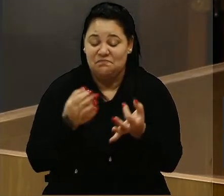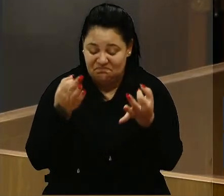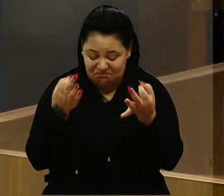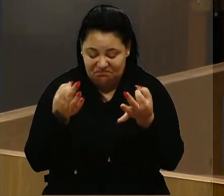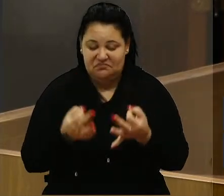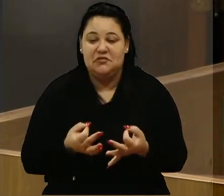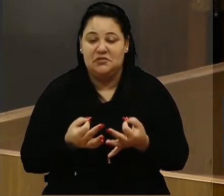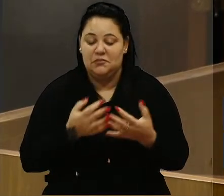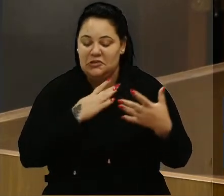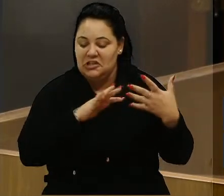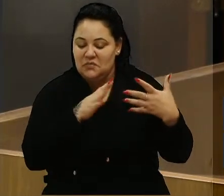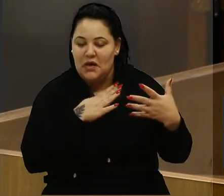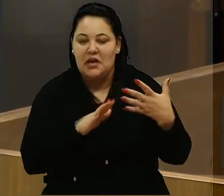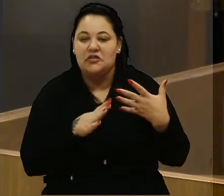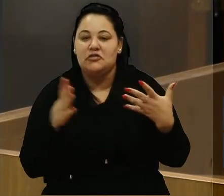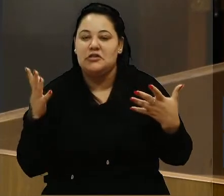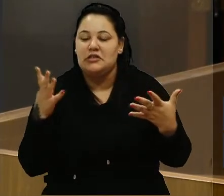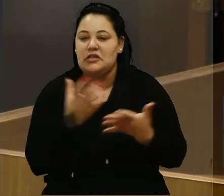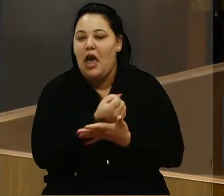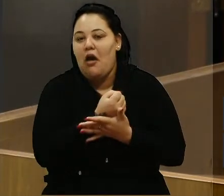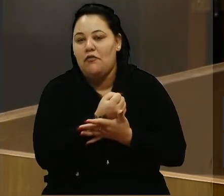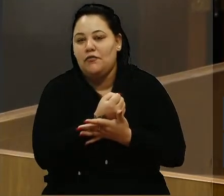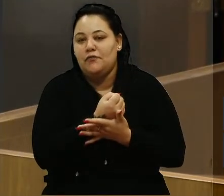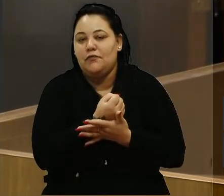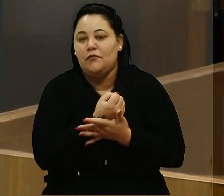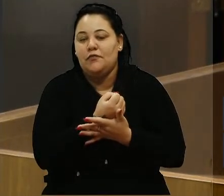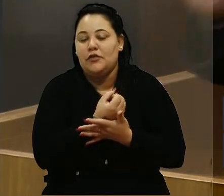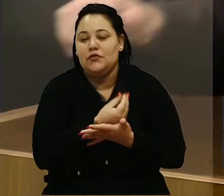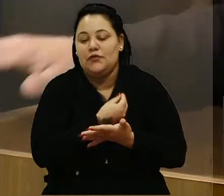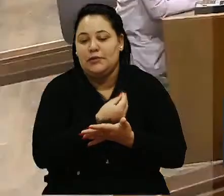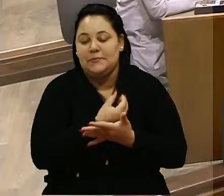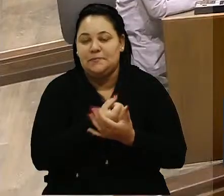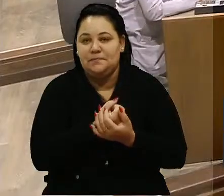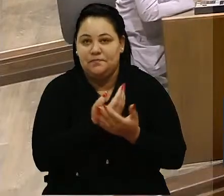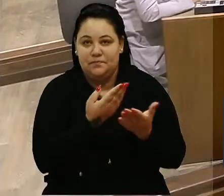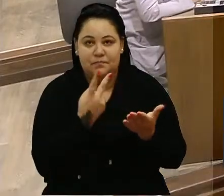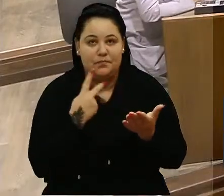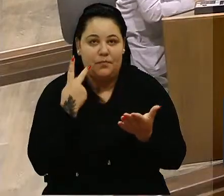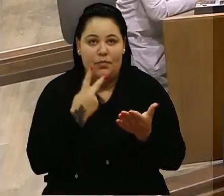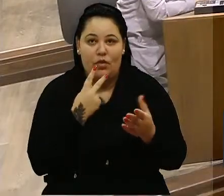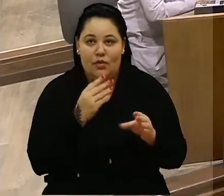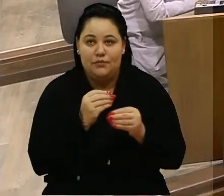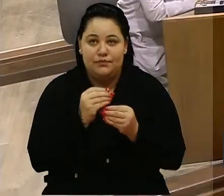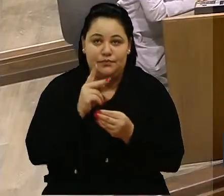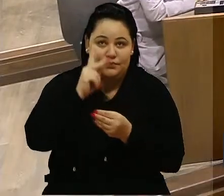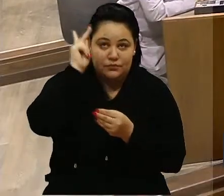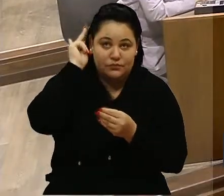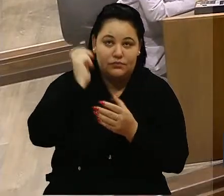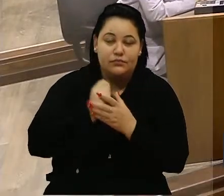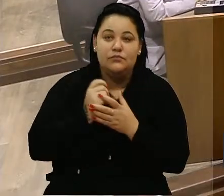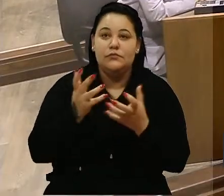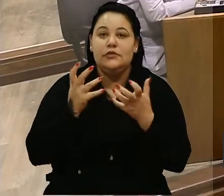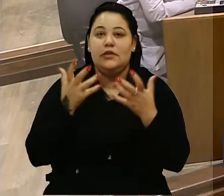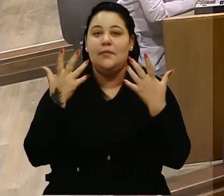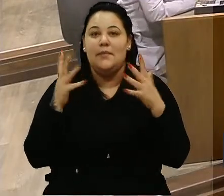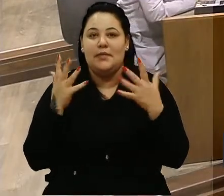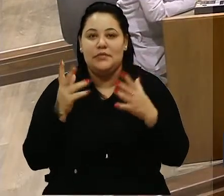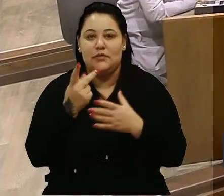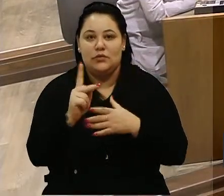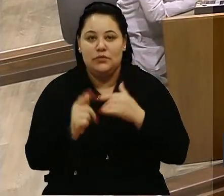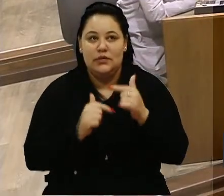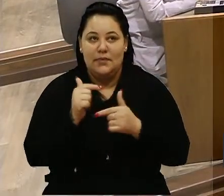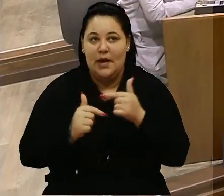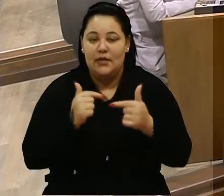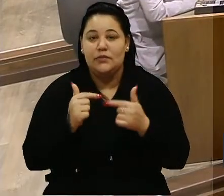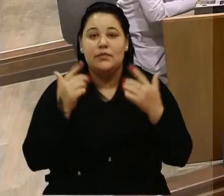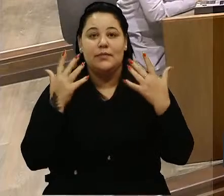transparente, salvando vidas. O seu à parte, por gentileza, vereador Iago. Só parabenizar o serviço do senhor e parabenizar também